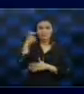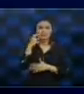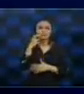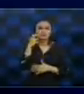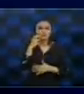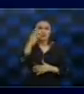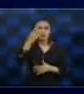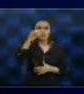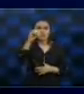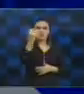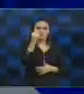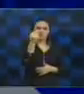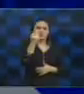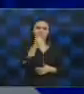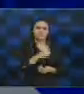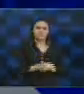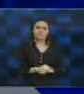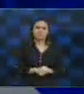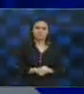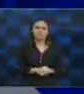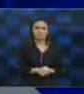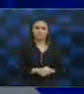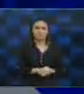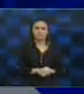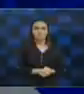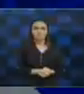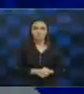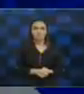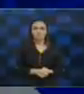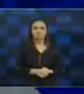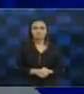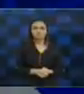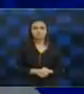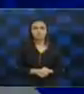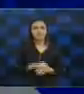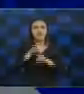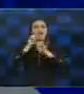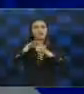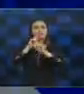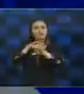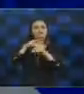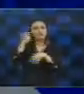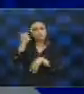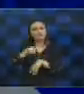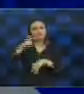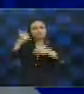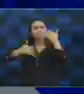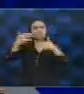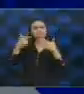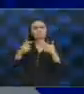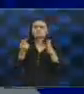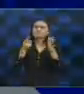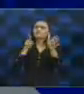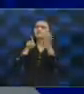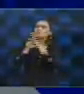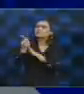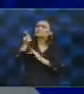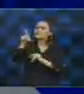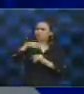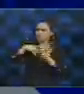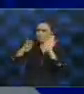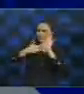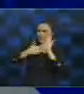Marcelo. 30 segundos. Vamos para a educação de novo. Eu pergunto ao candidato para ver se ele oferece alguma